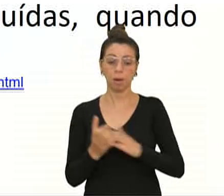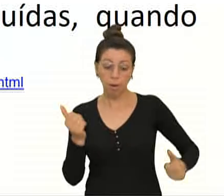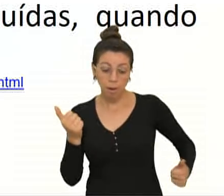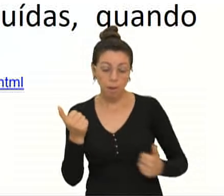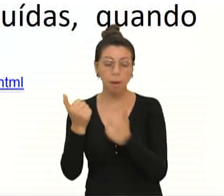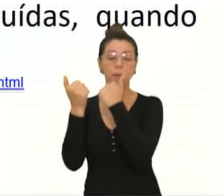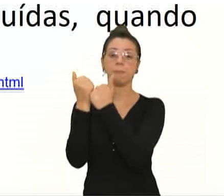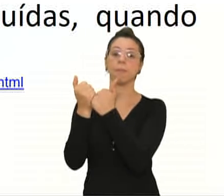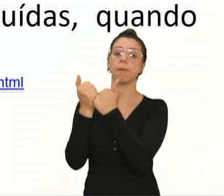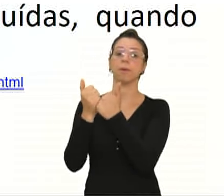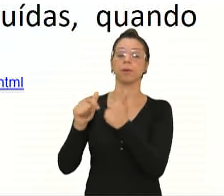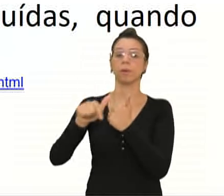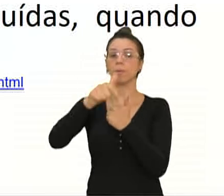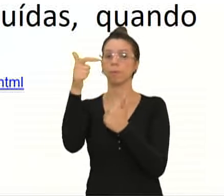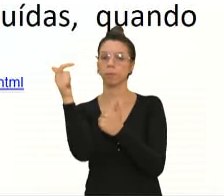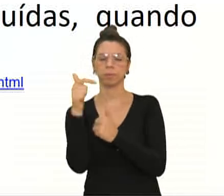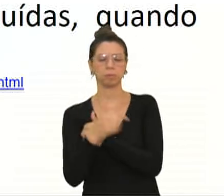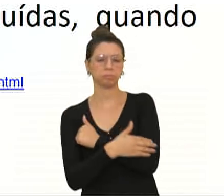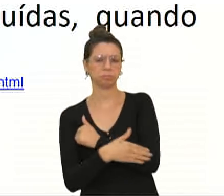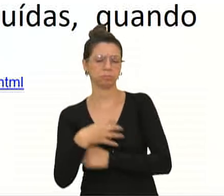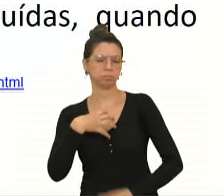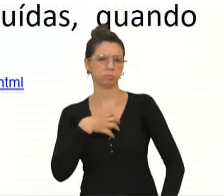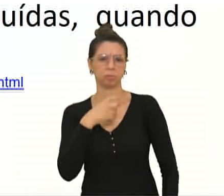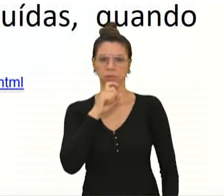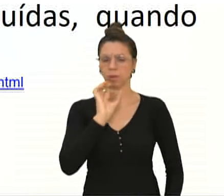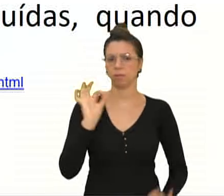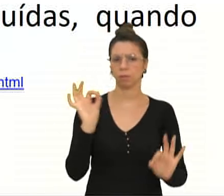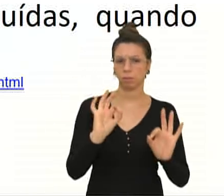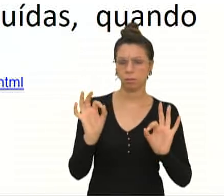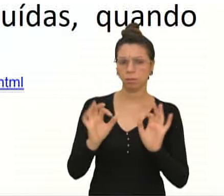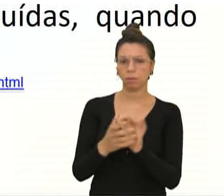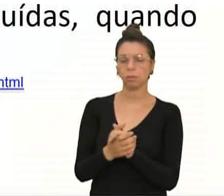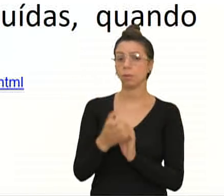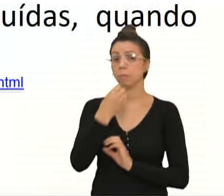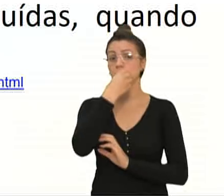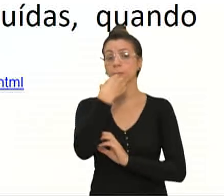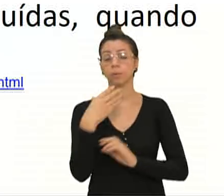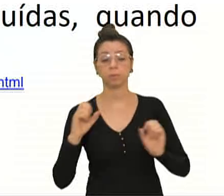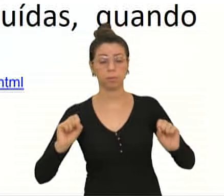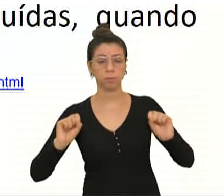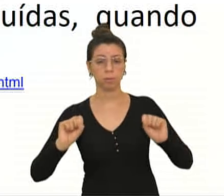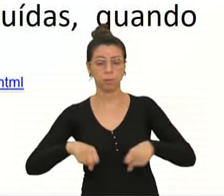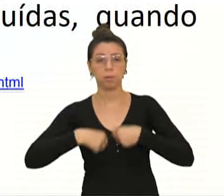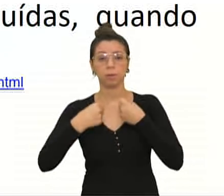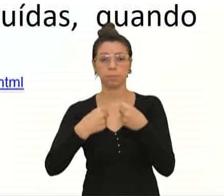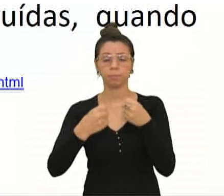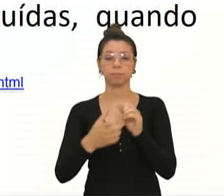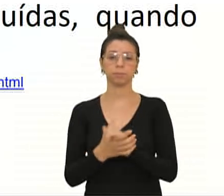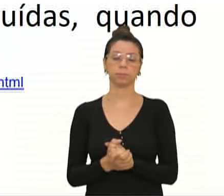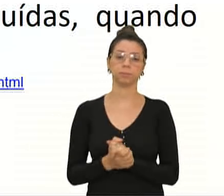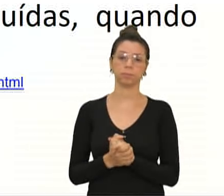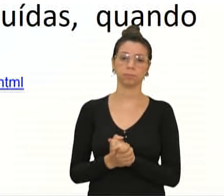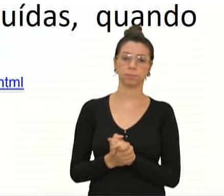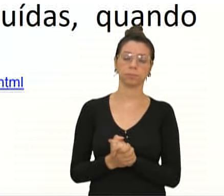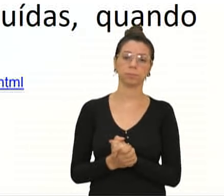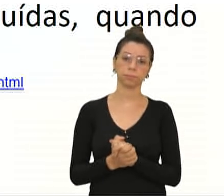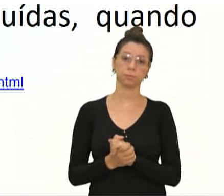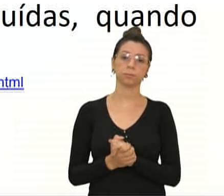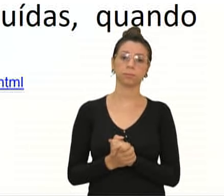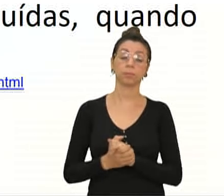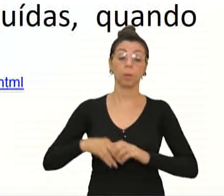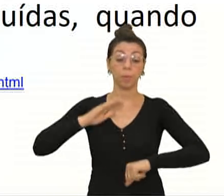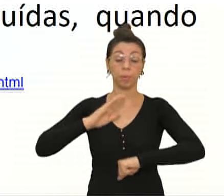sente ameaçada quando outras pessoas são capazes e boas, com base em uma autoconfiança que vem